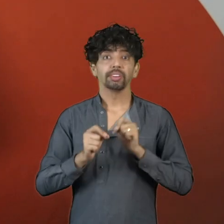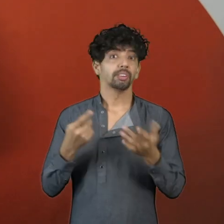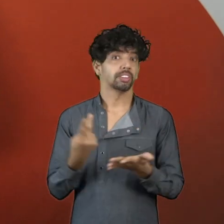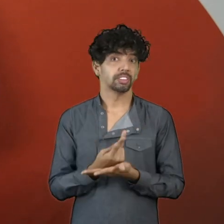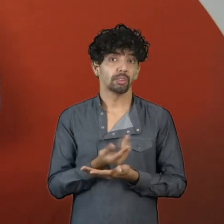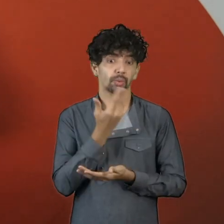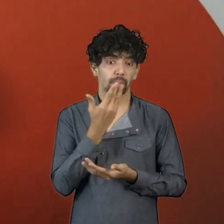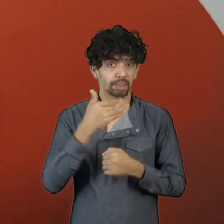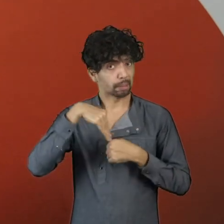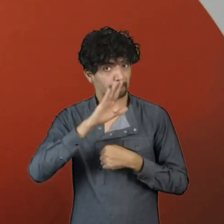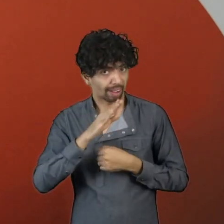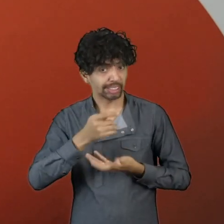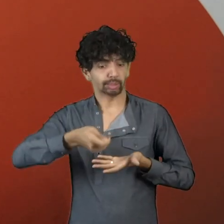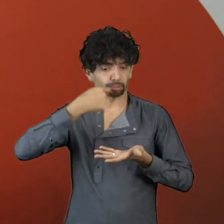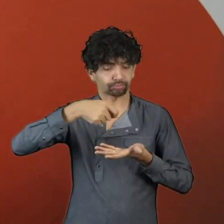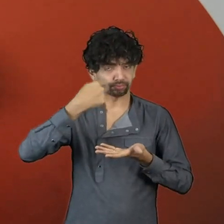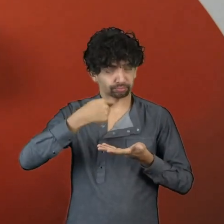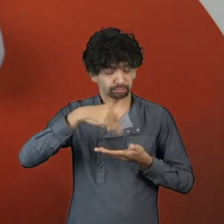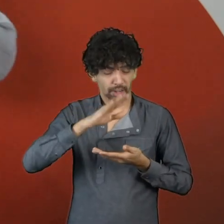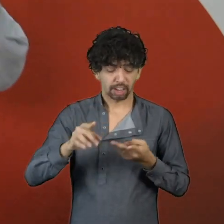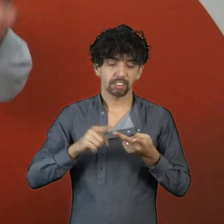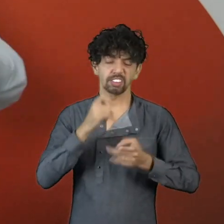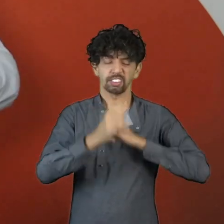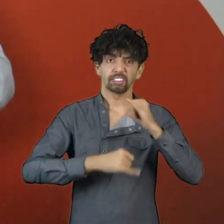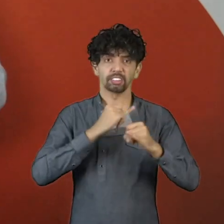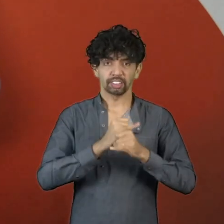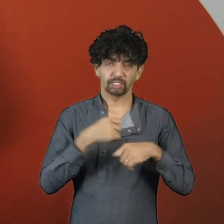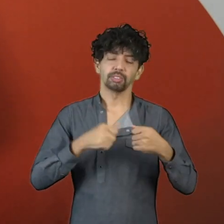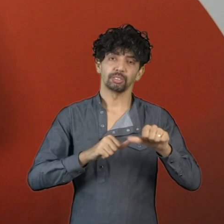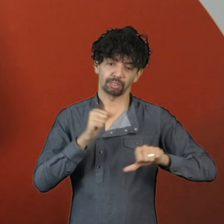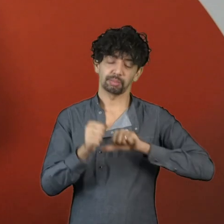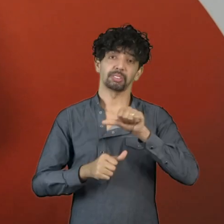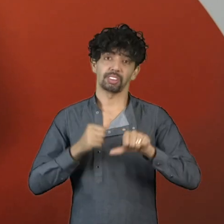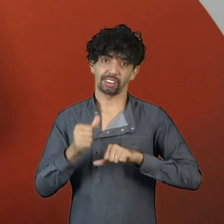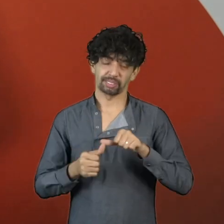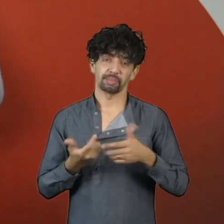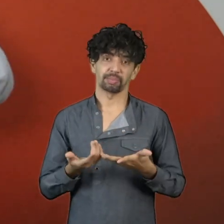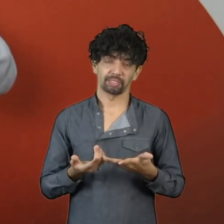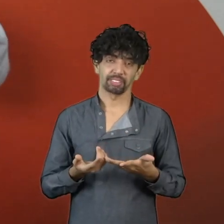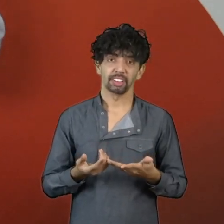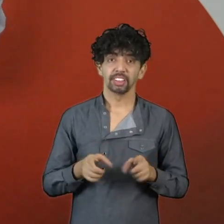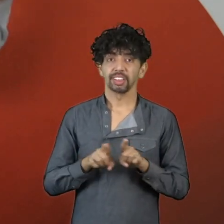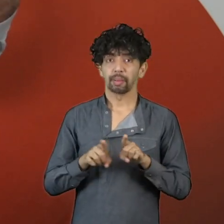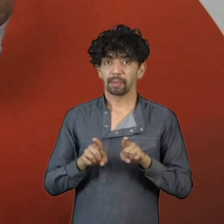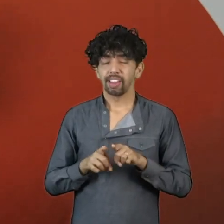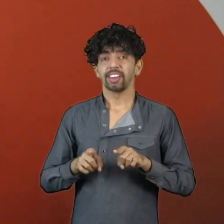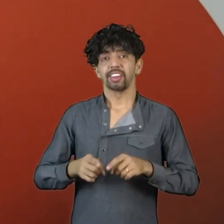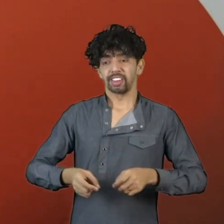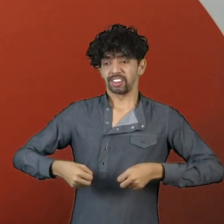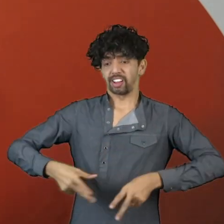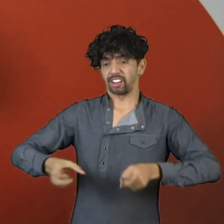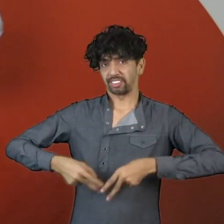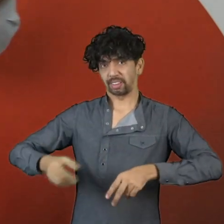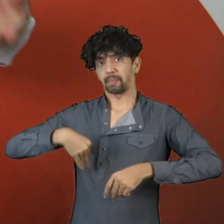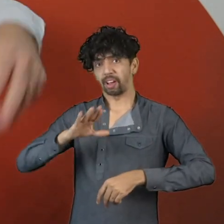de energia elétrica, alimentação, toda a internet foi repaginada, ou seja, temos mais bandas,